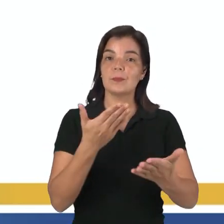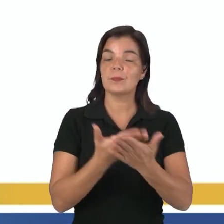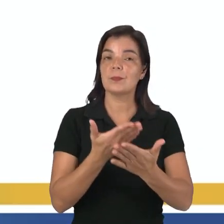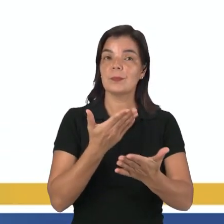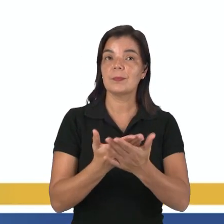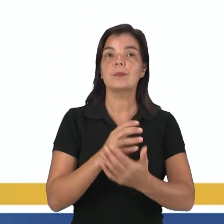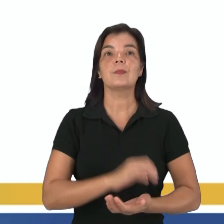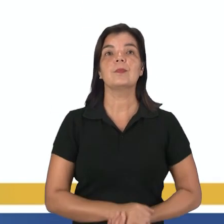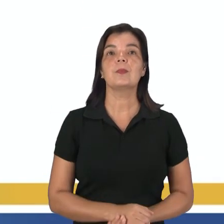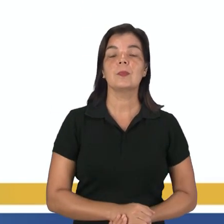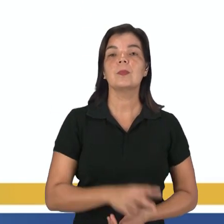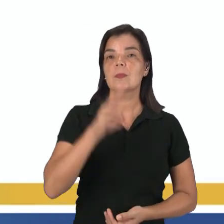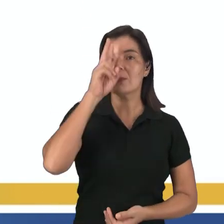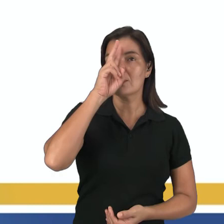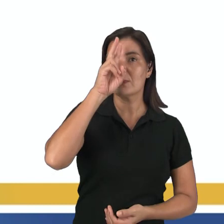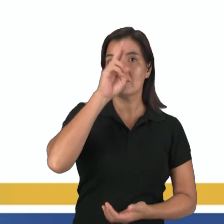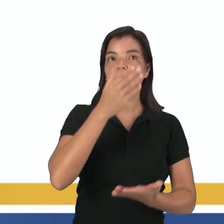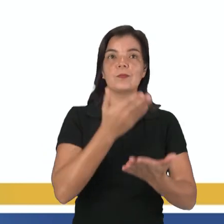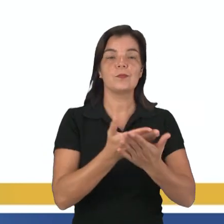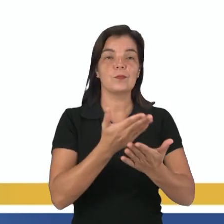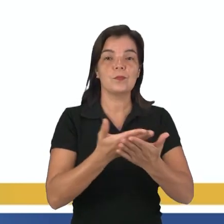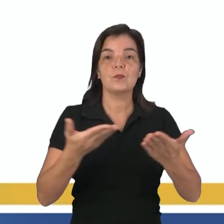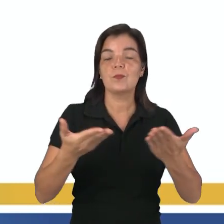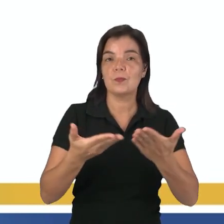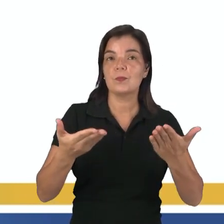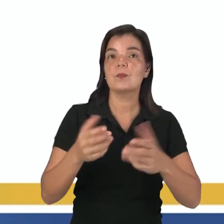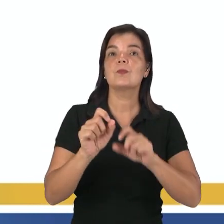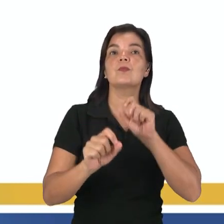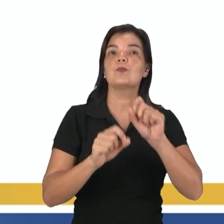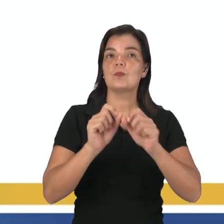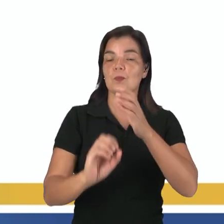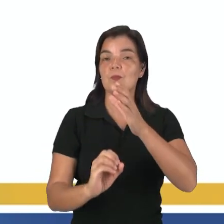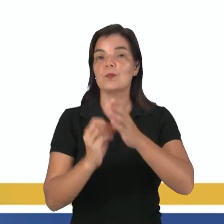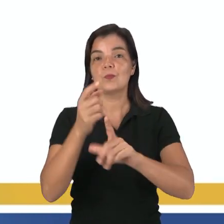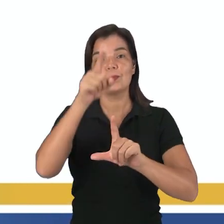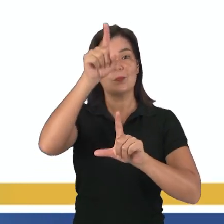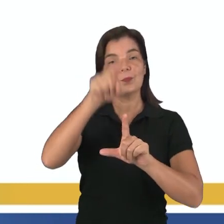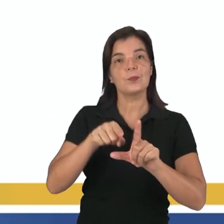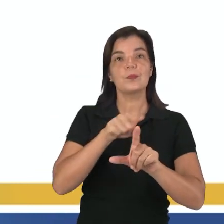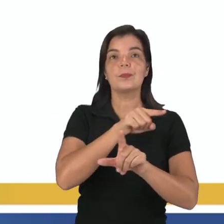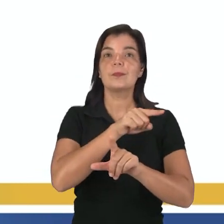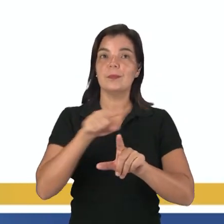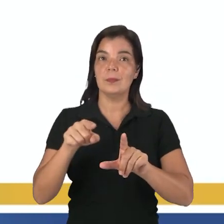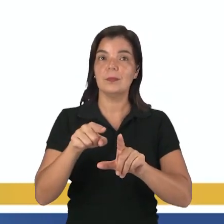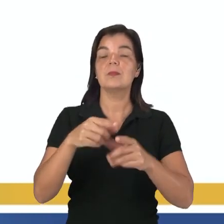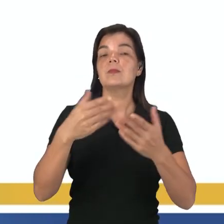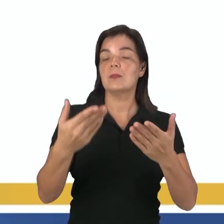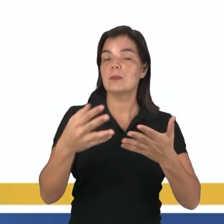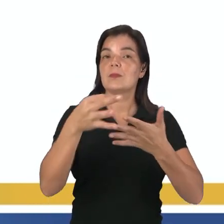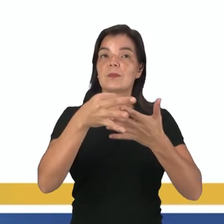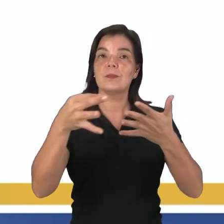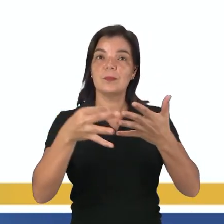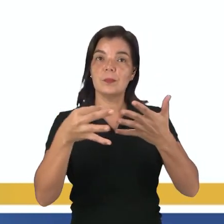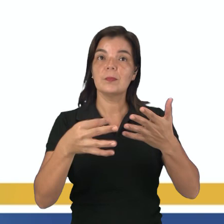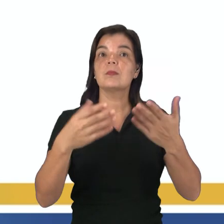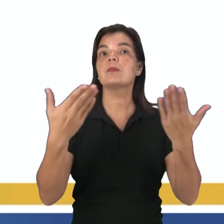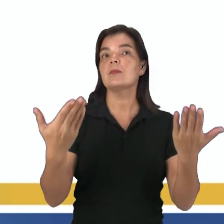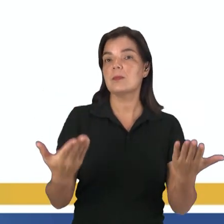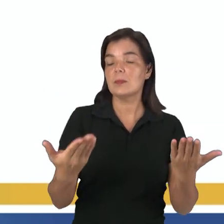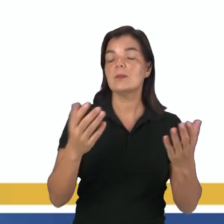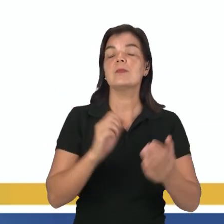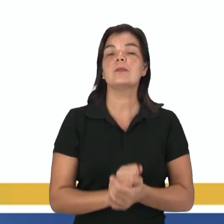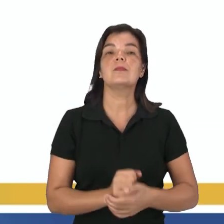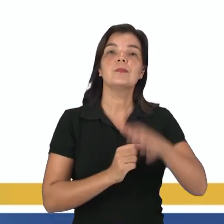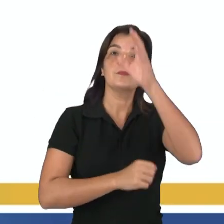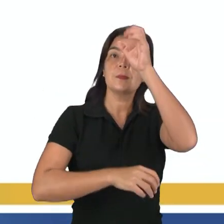finalize e fala né lembre-se que na aula de hoje nós estudamos a origem do plano cartesiano e seus